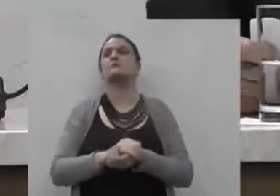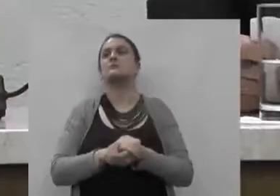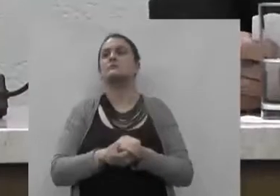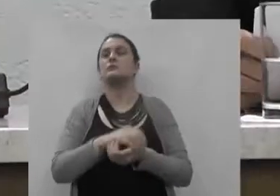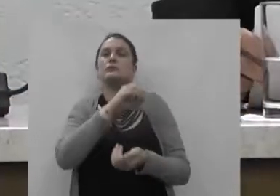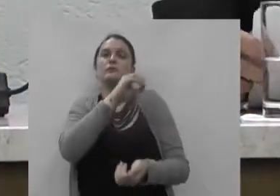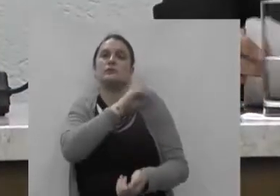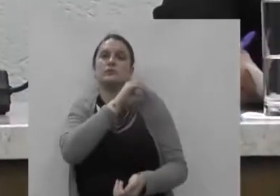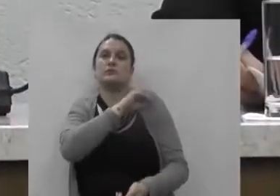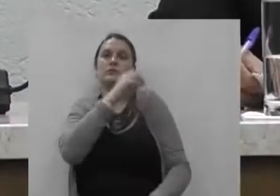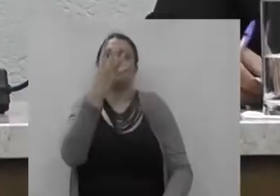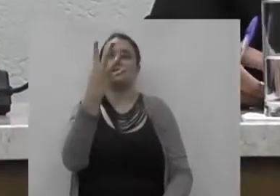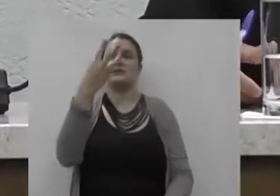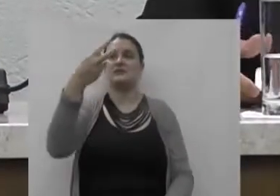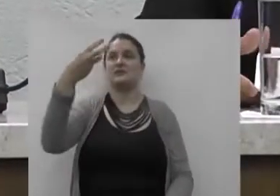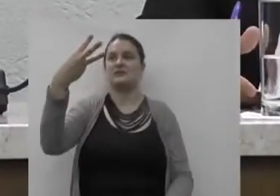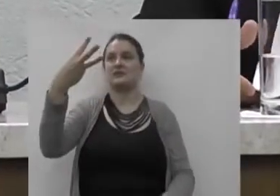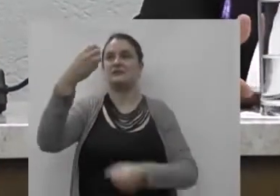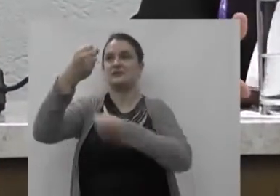Número